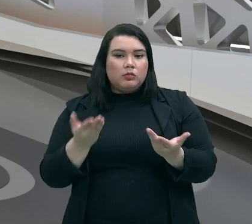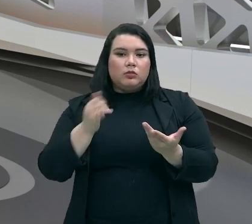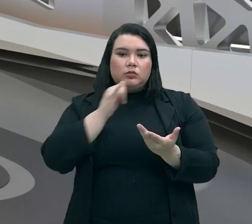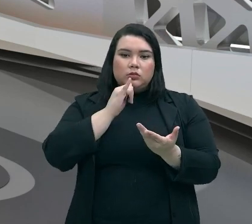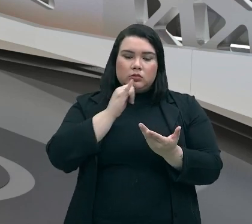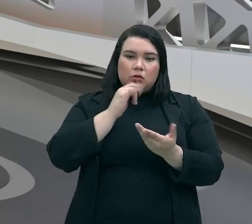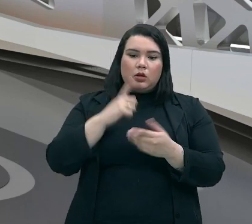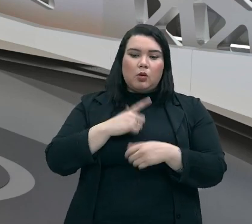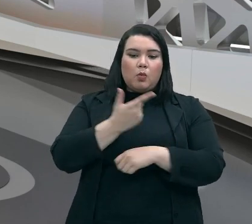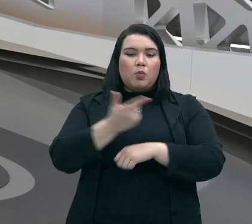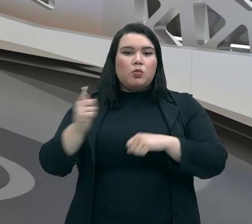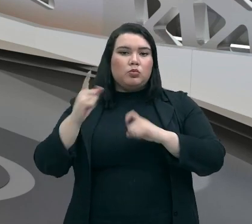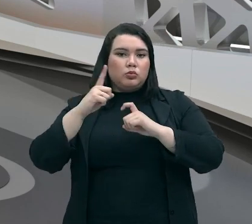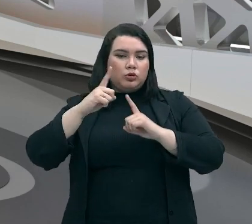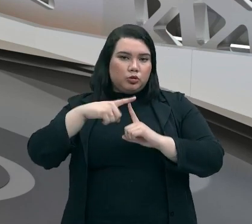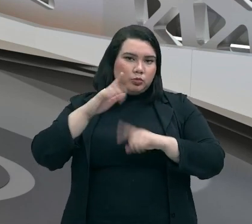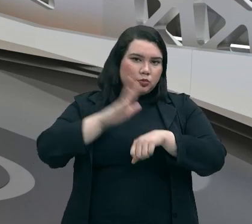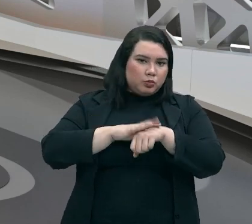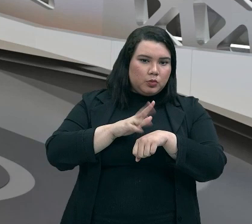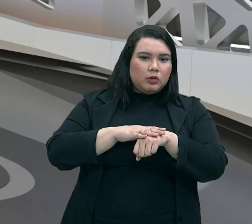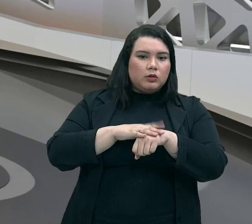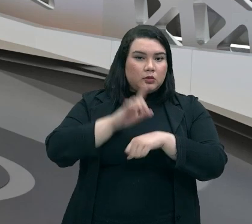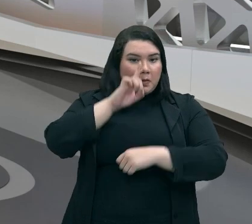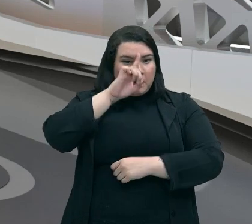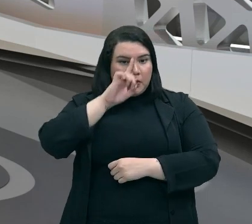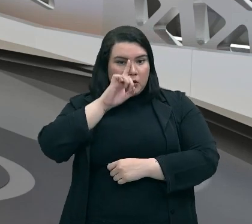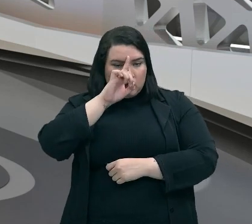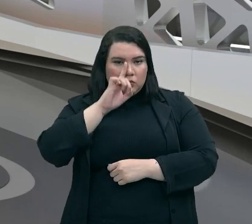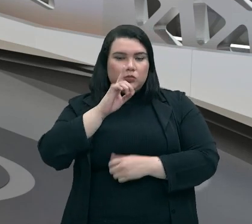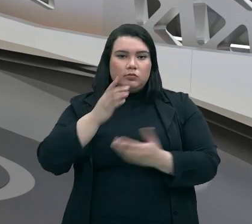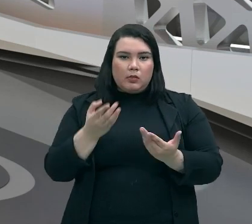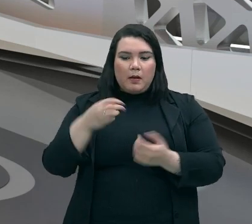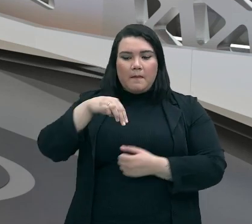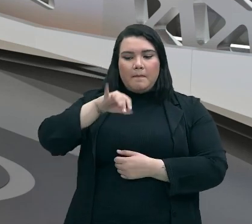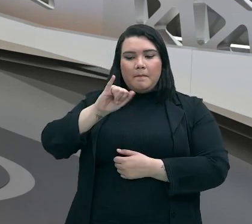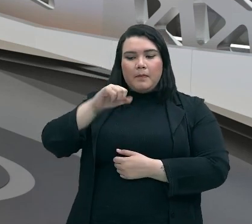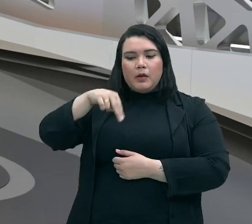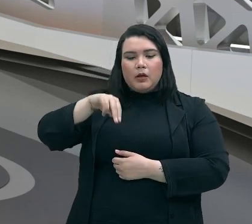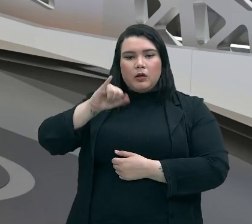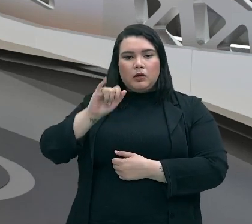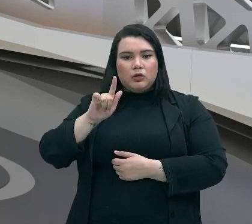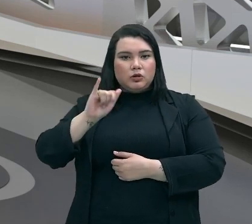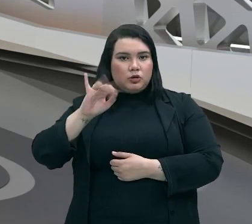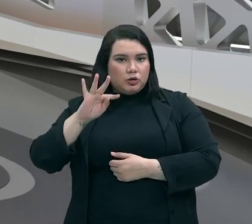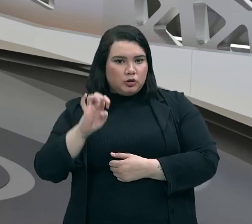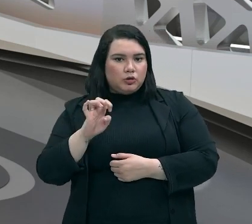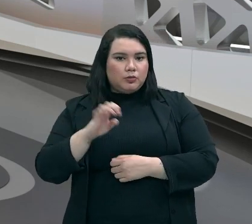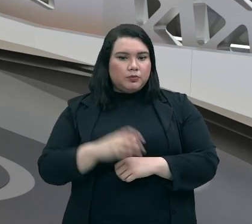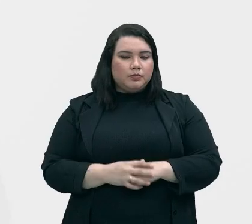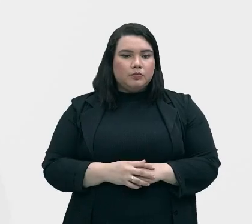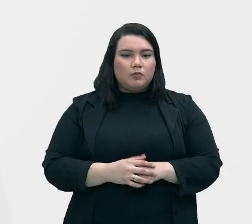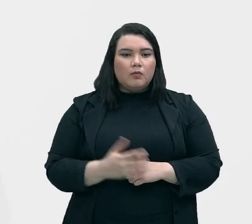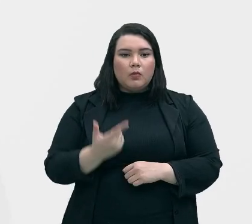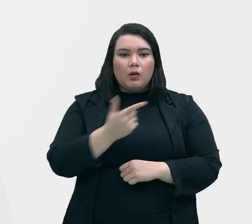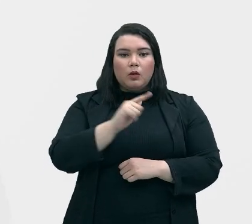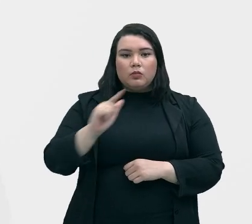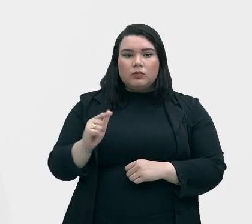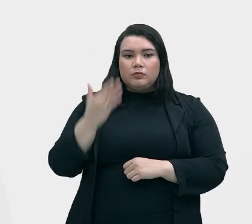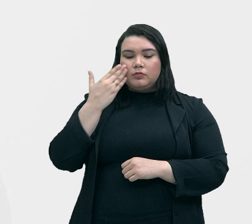uma meningite. Certo? Perigo. A meningite um realmente perigo. É uma doença bem grave. Vamos para a próxima, né? Que